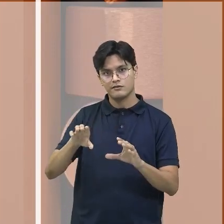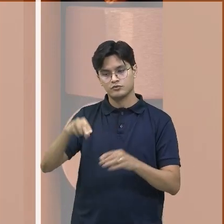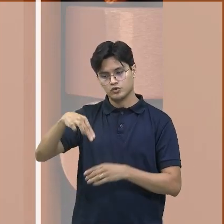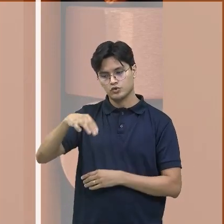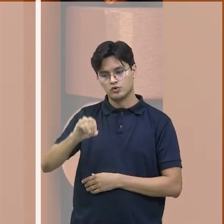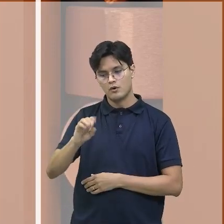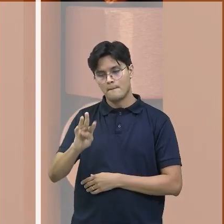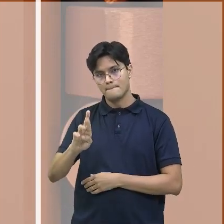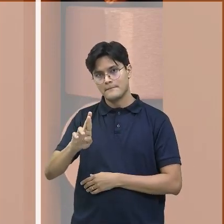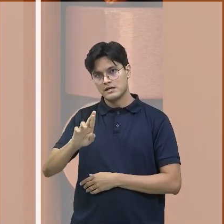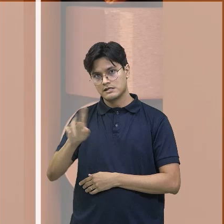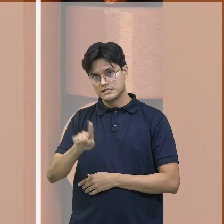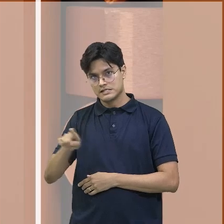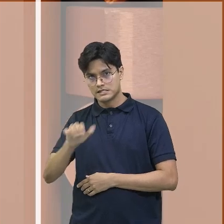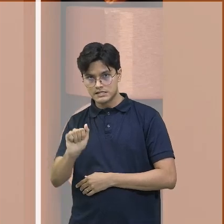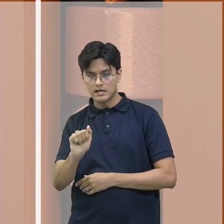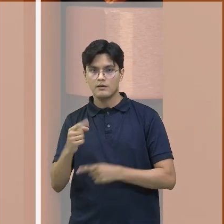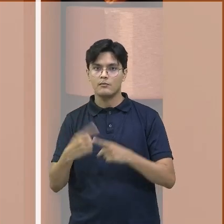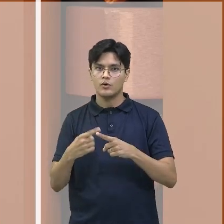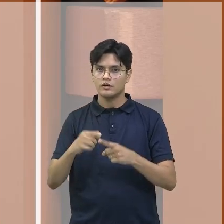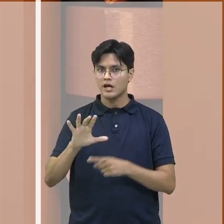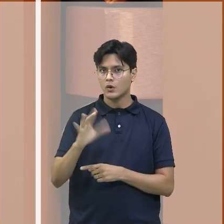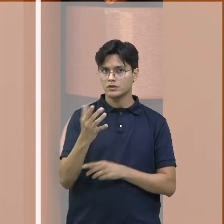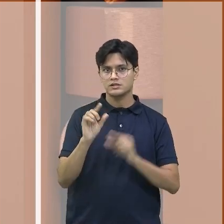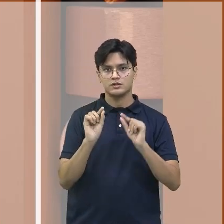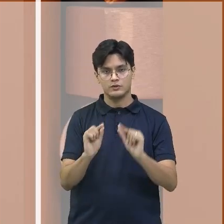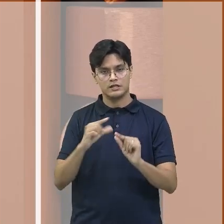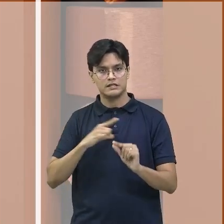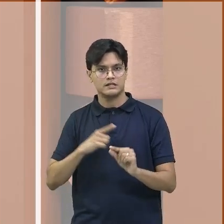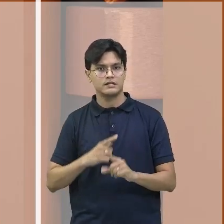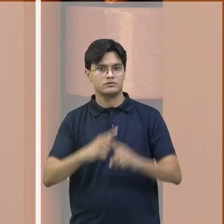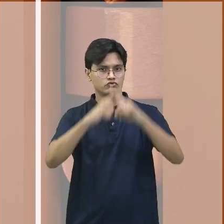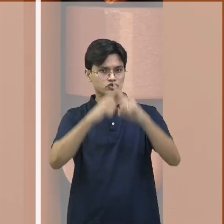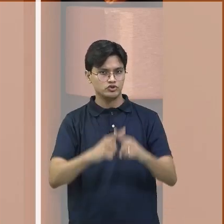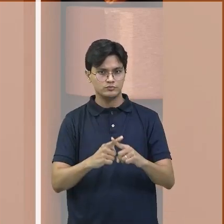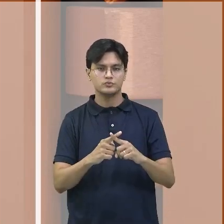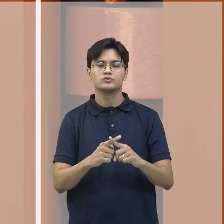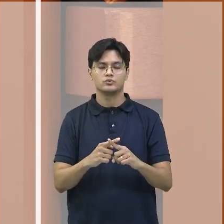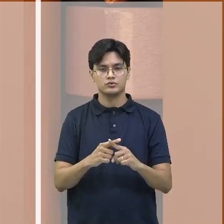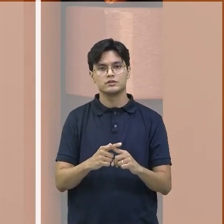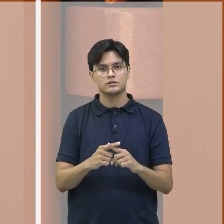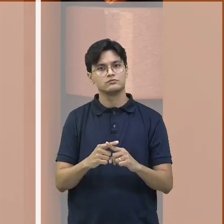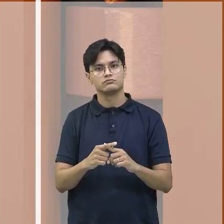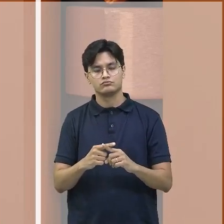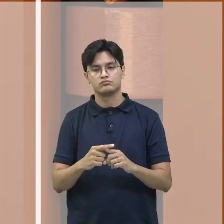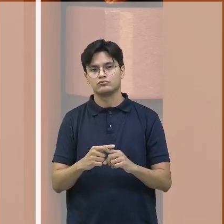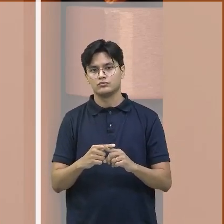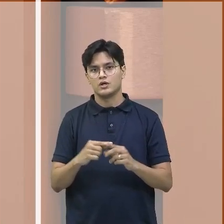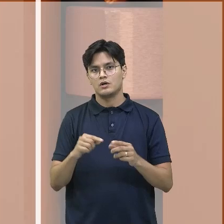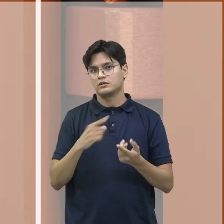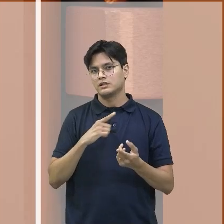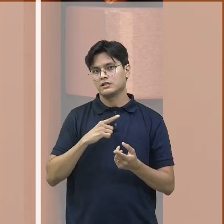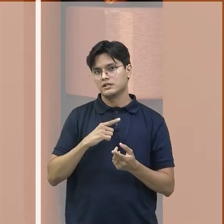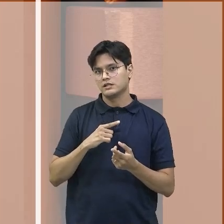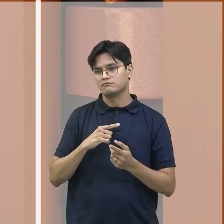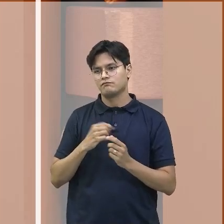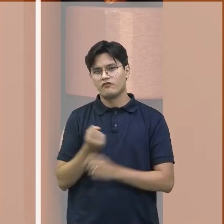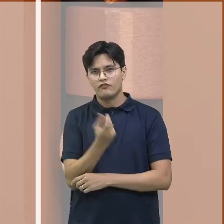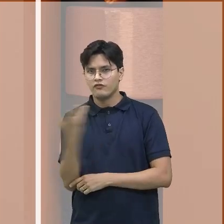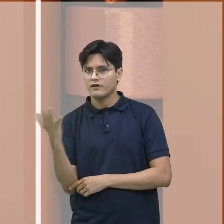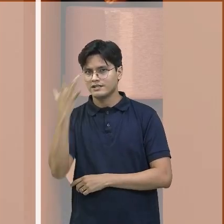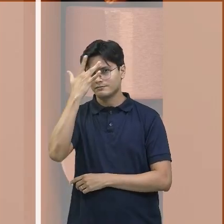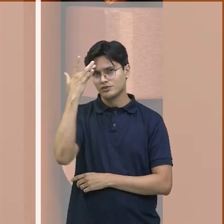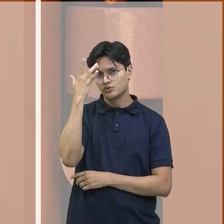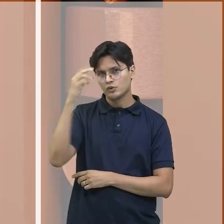então, faziam, né, essas disputas, tá certo? Aonde várias pessoas nobres se encontram e vão fazer,